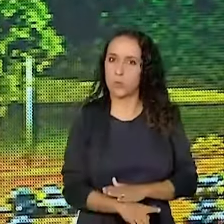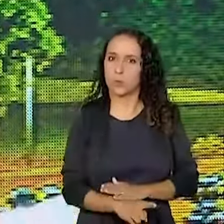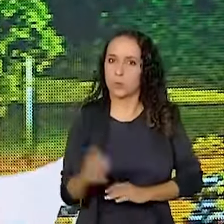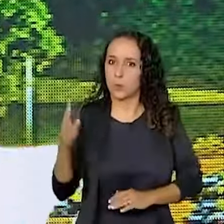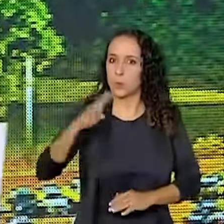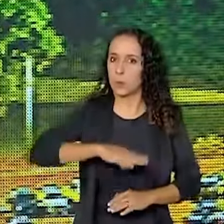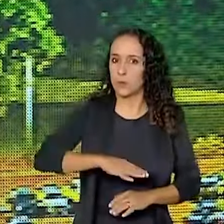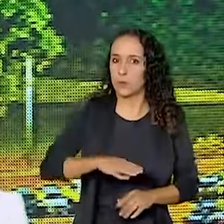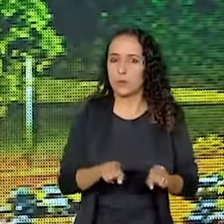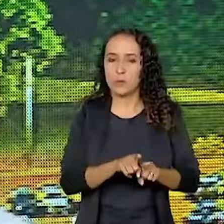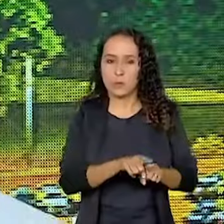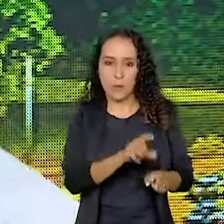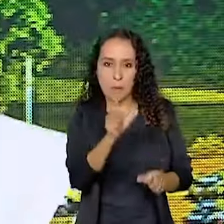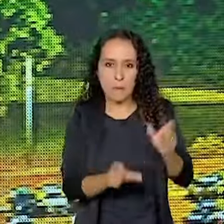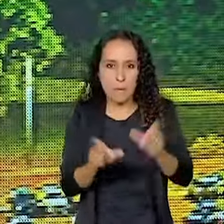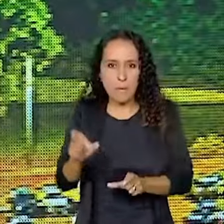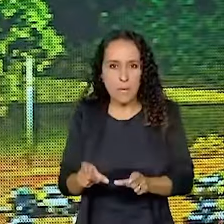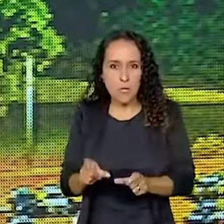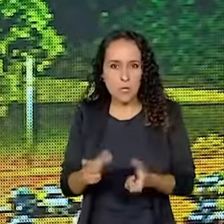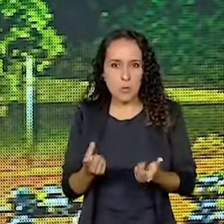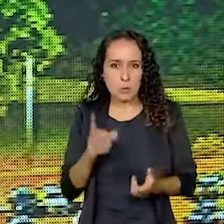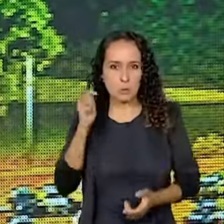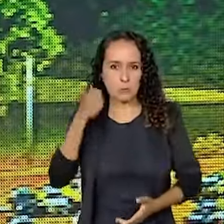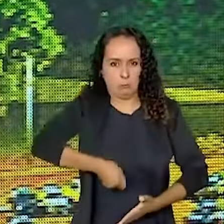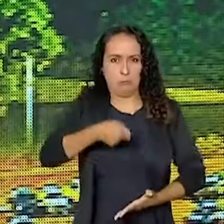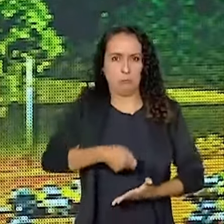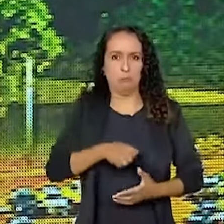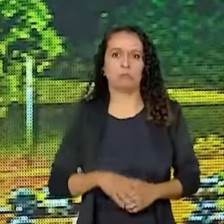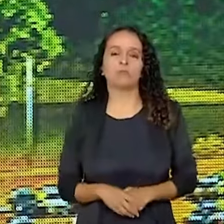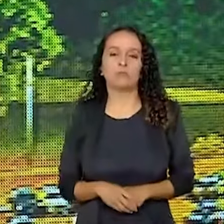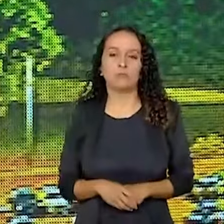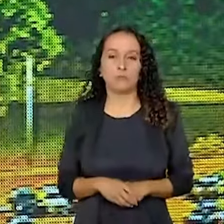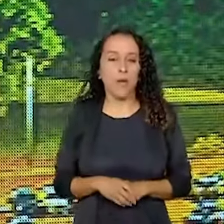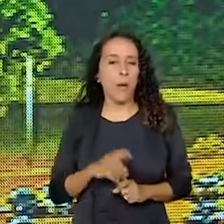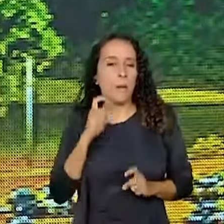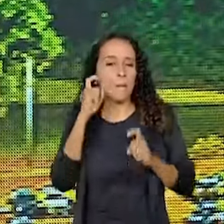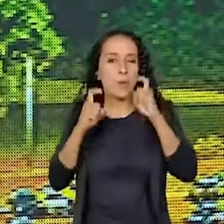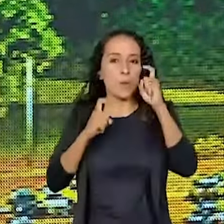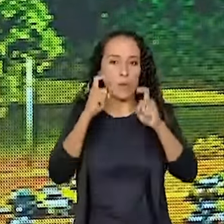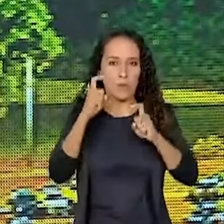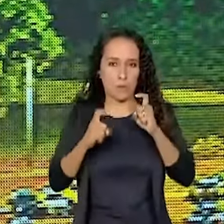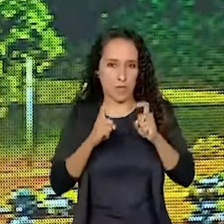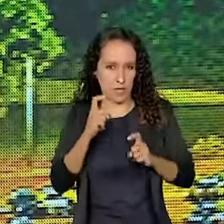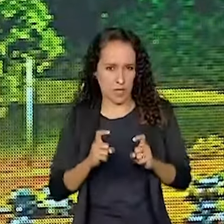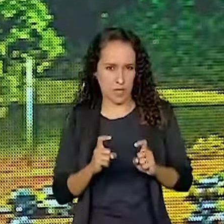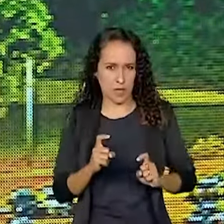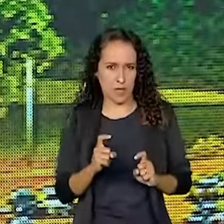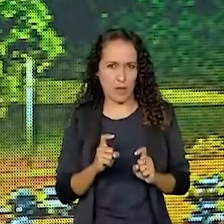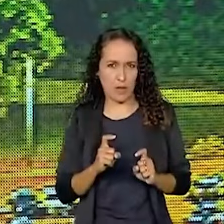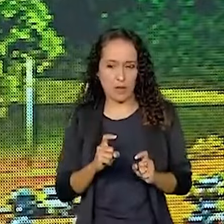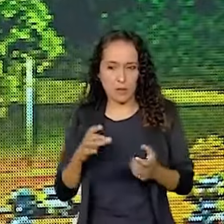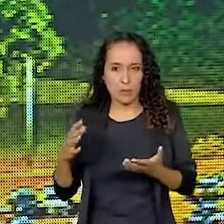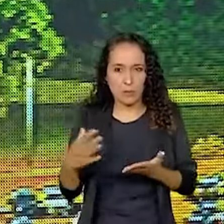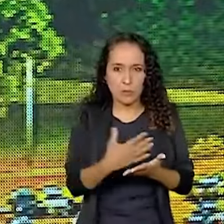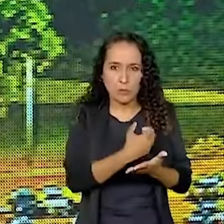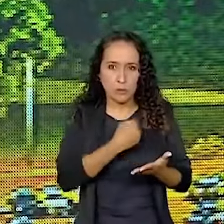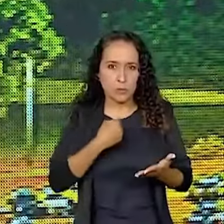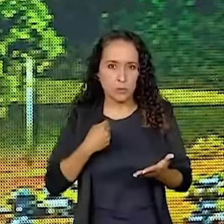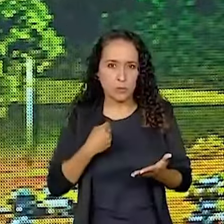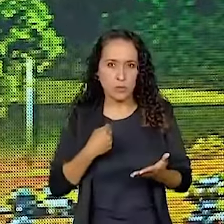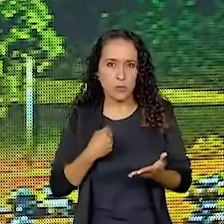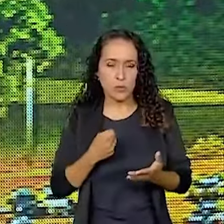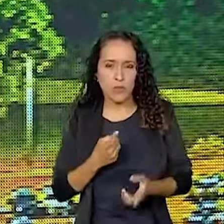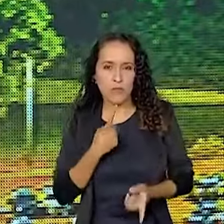seus aspirantes a ditadores. A preocupação com a captura furtiva